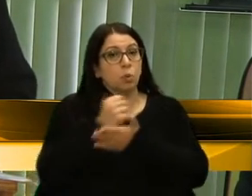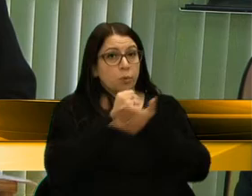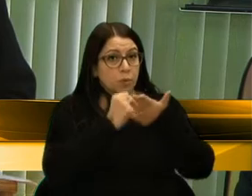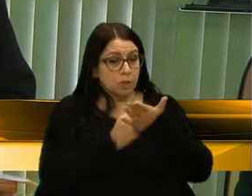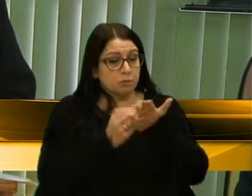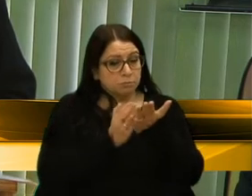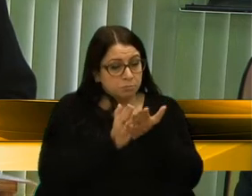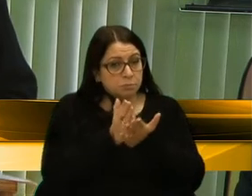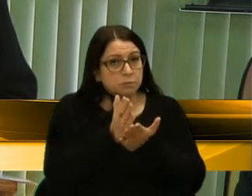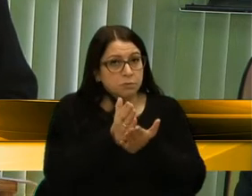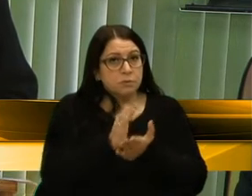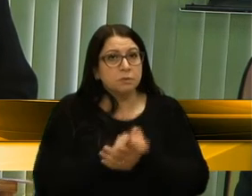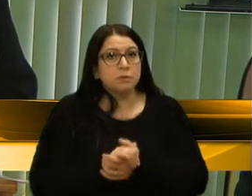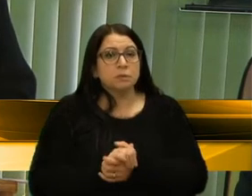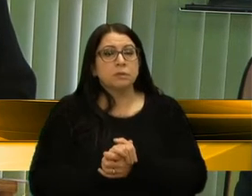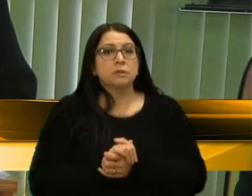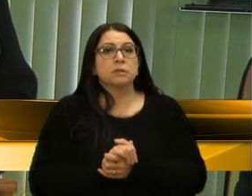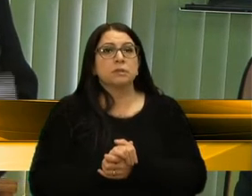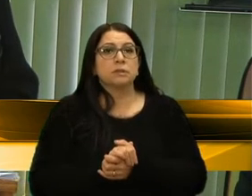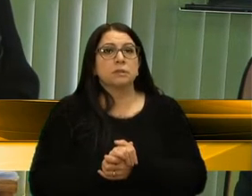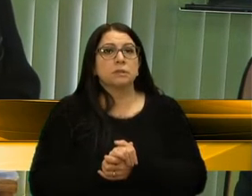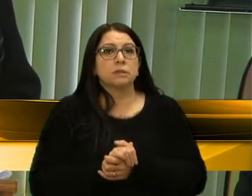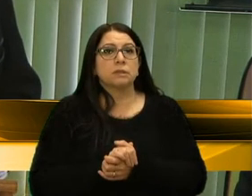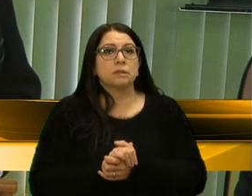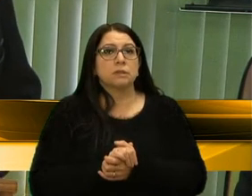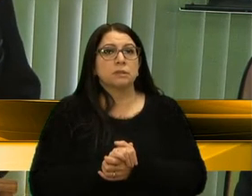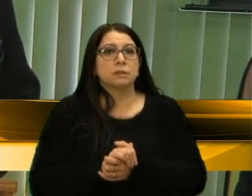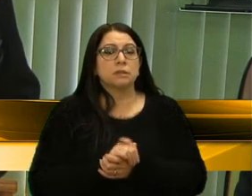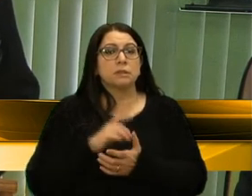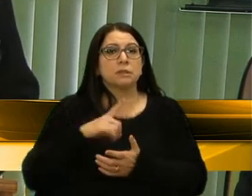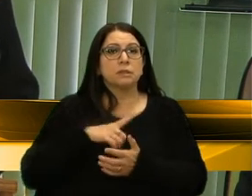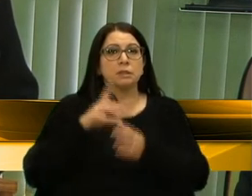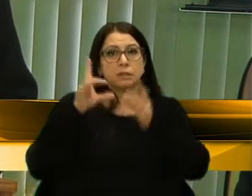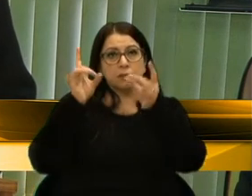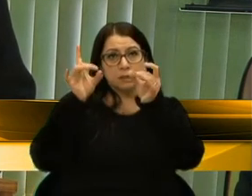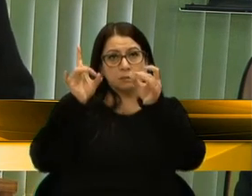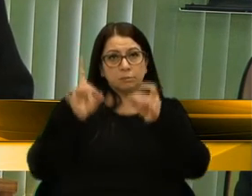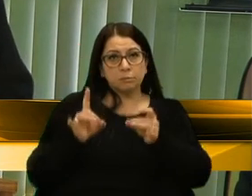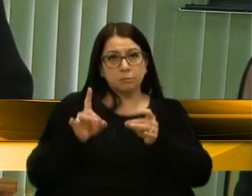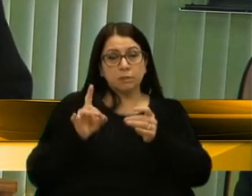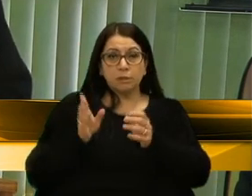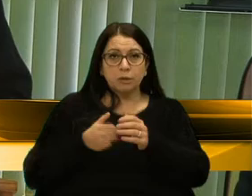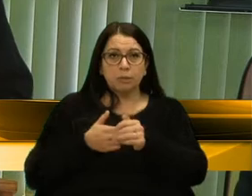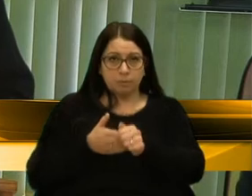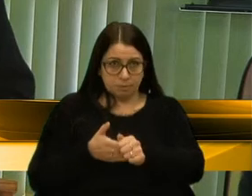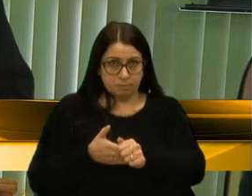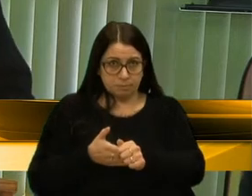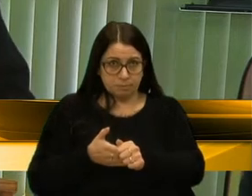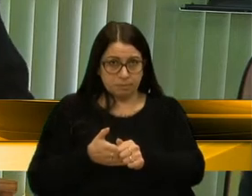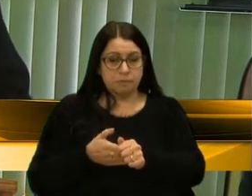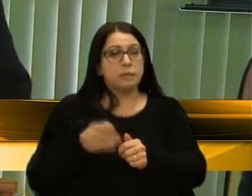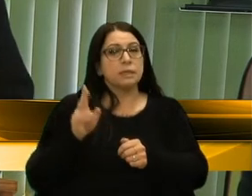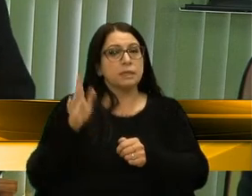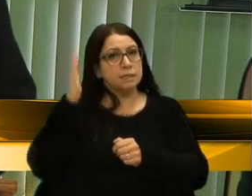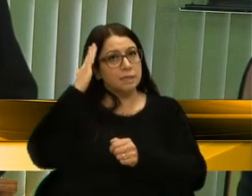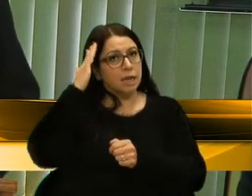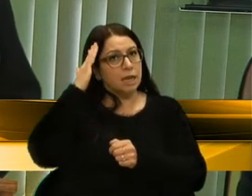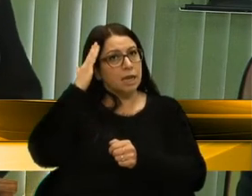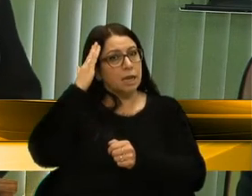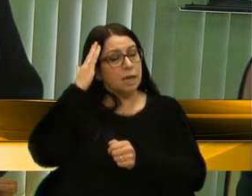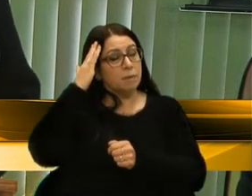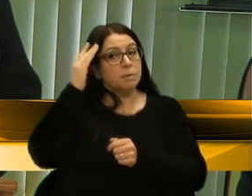sendo cumprido e tem especialistas acompanhando. A gente sabe que um dos